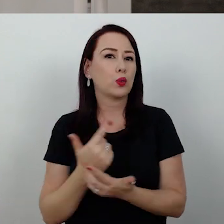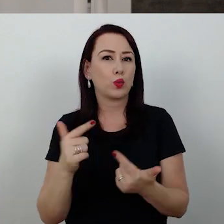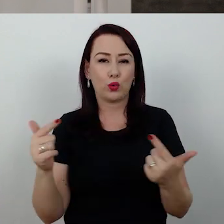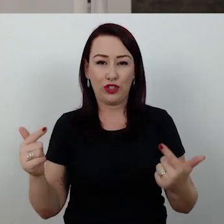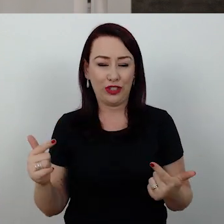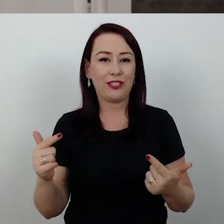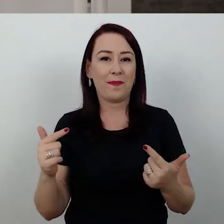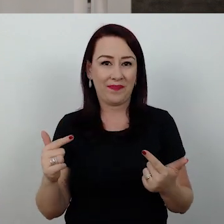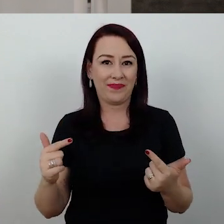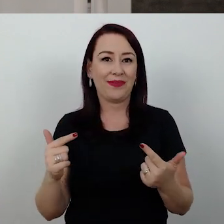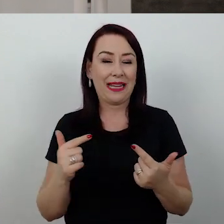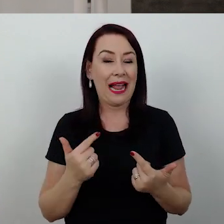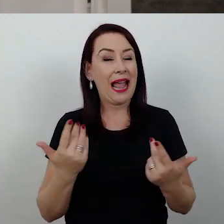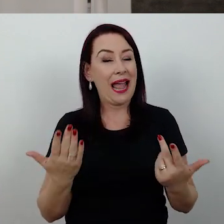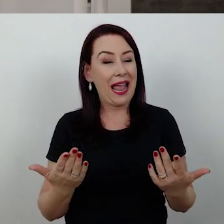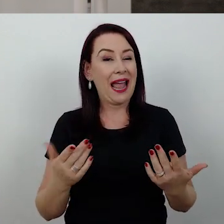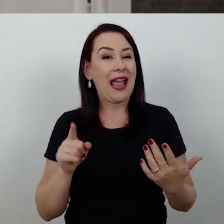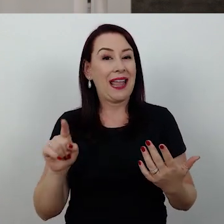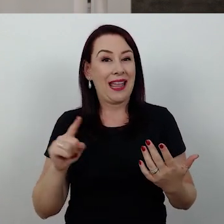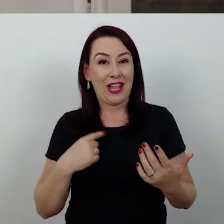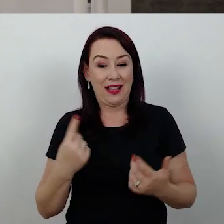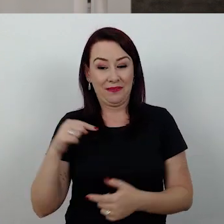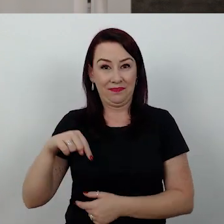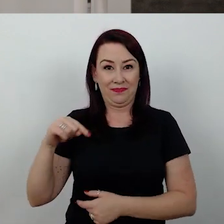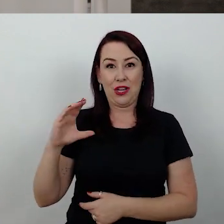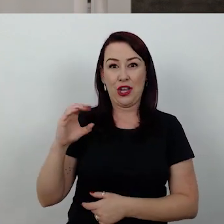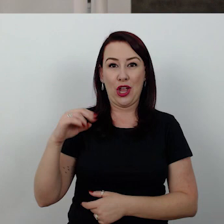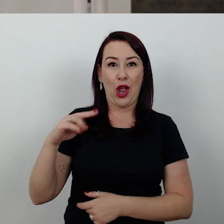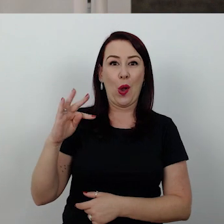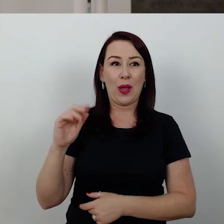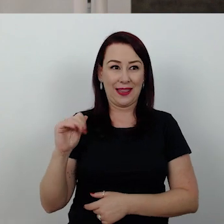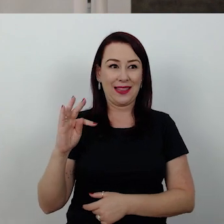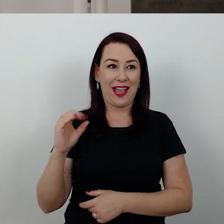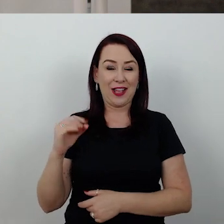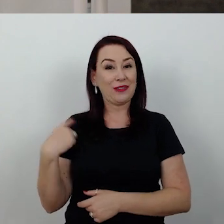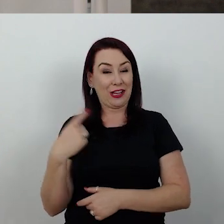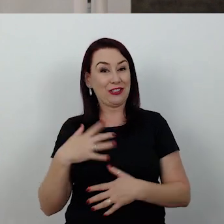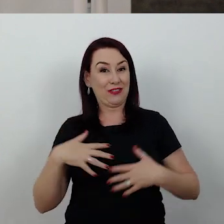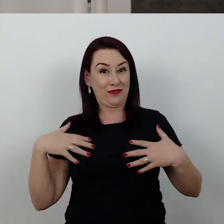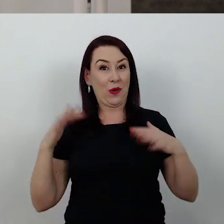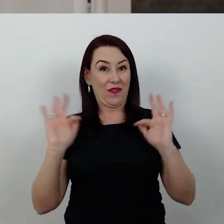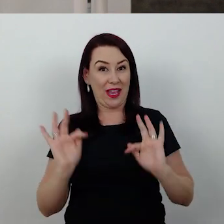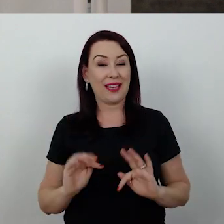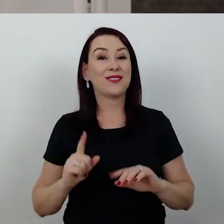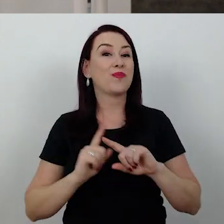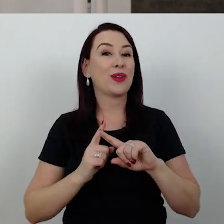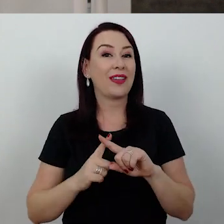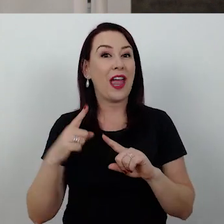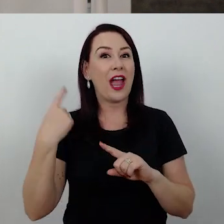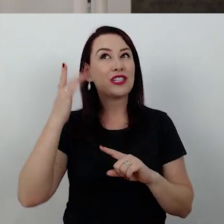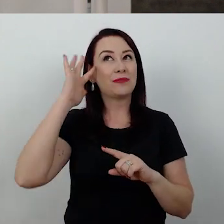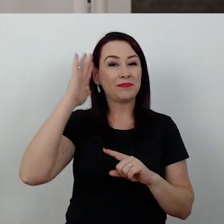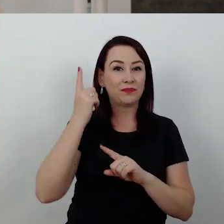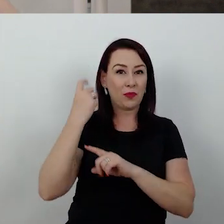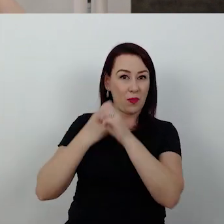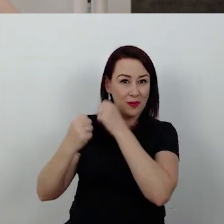pública. E aí eu acho que a gente, no Contato, foi extremamente feliz nesses 2 últimos anos, que a gente pensou e